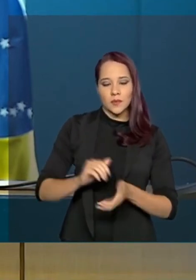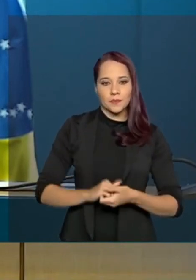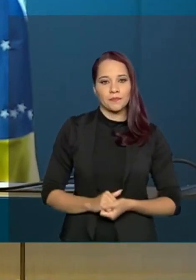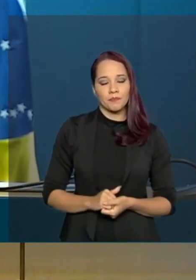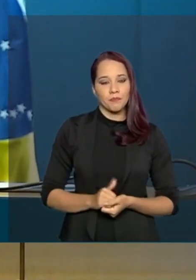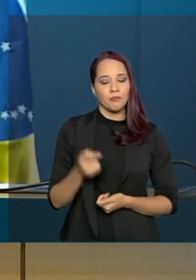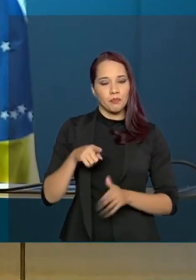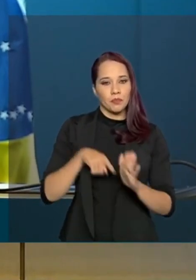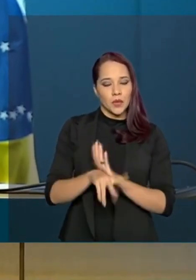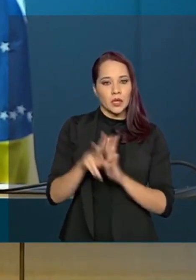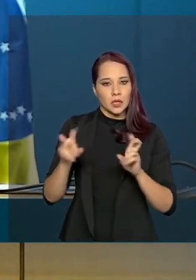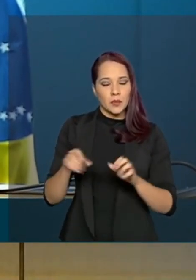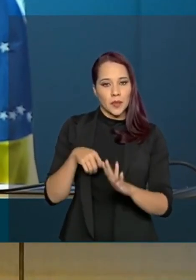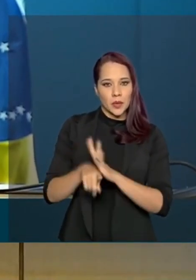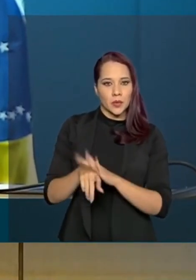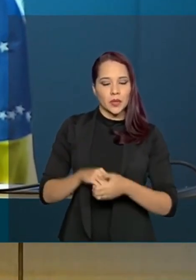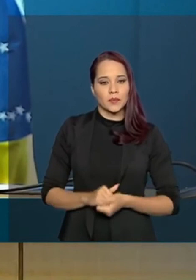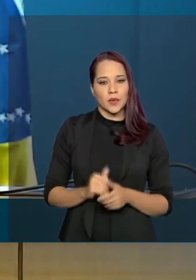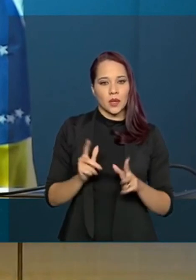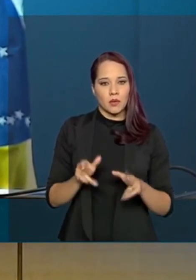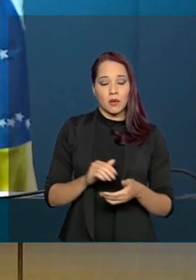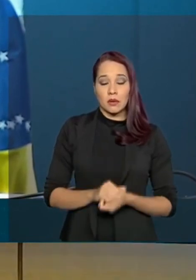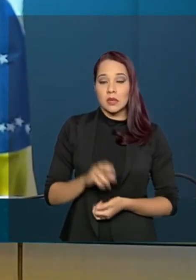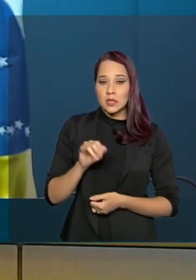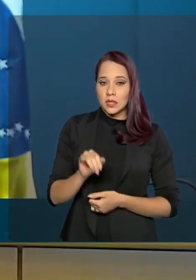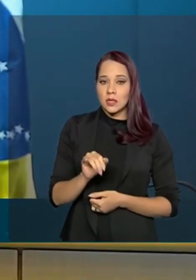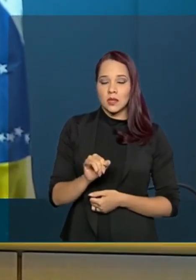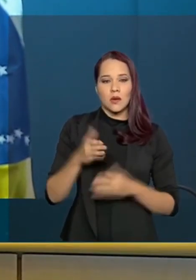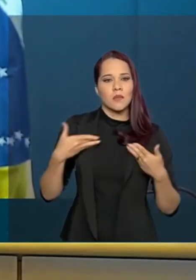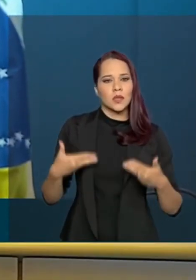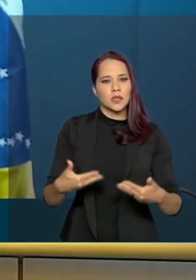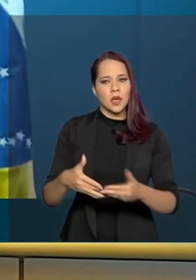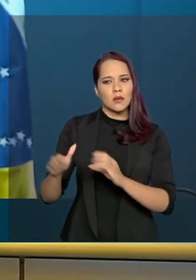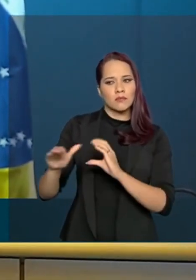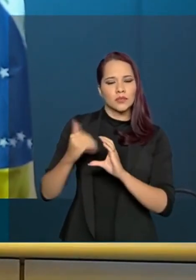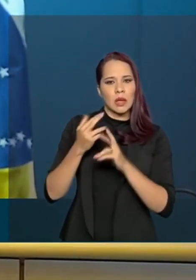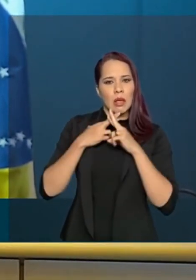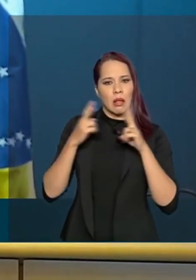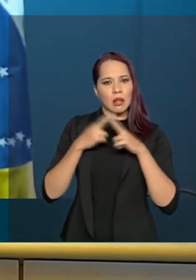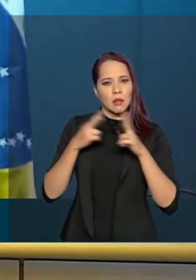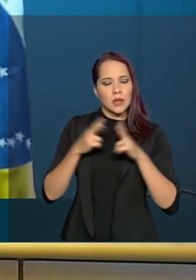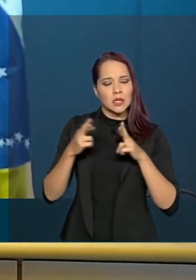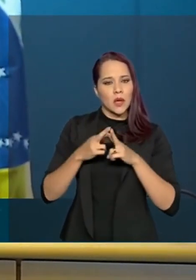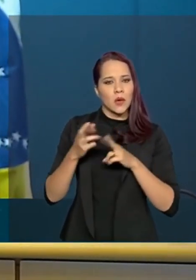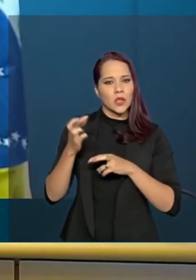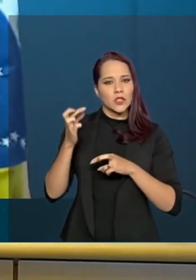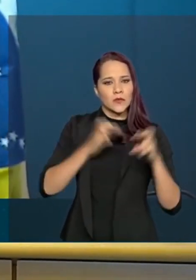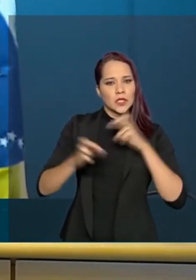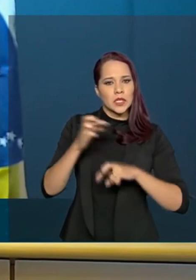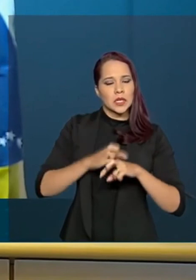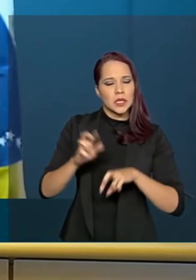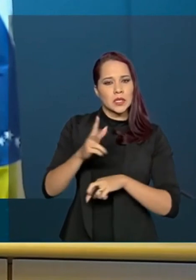Ainda sobre esse assunto, ele pergunta se o Ministério recebeu reclamações de vigilâncias sanitárias